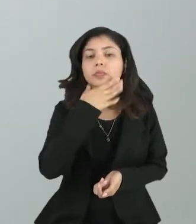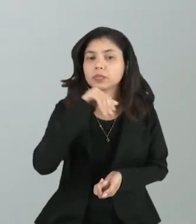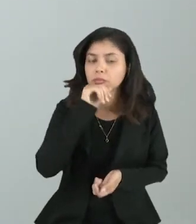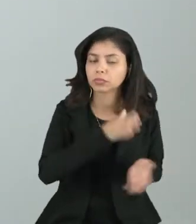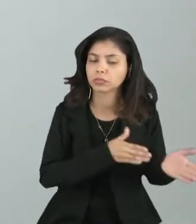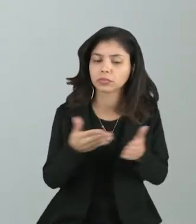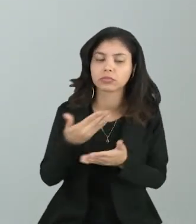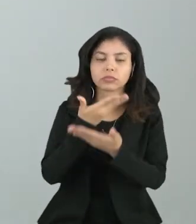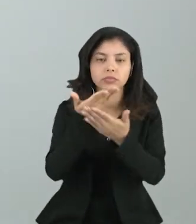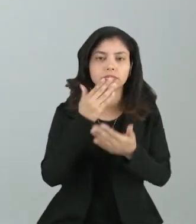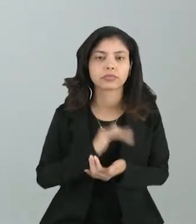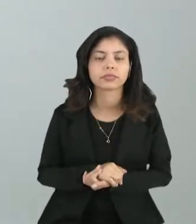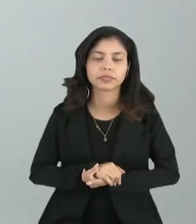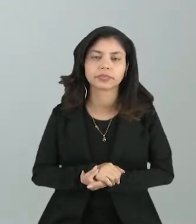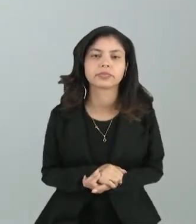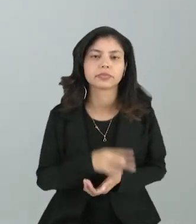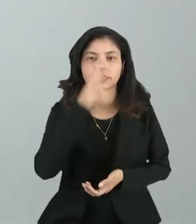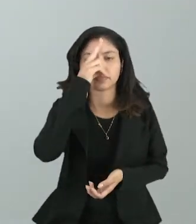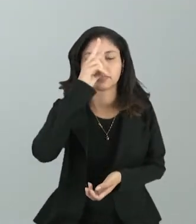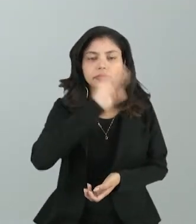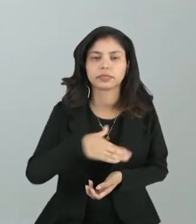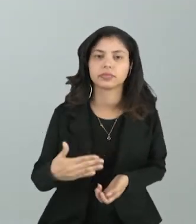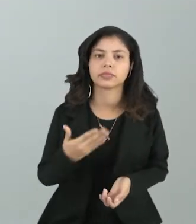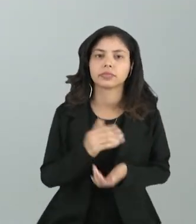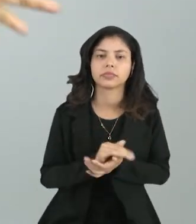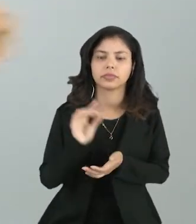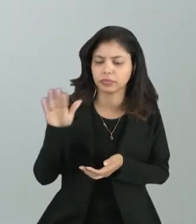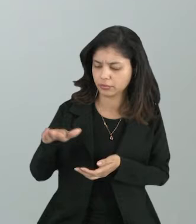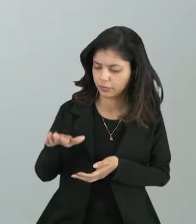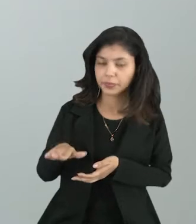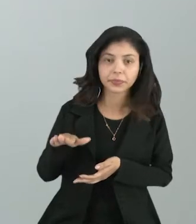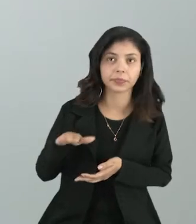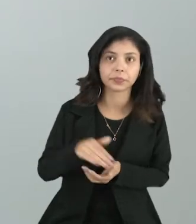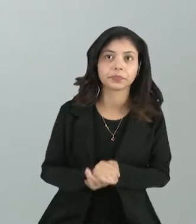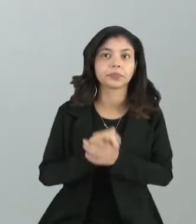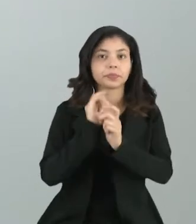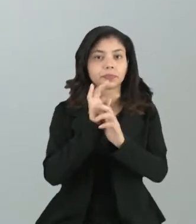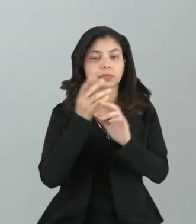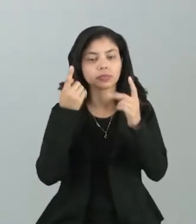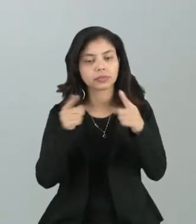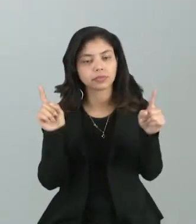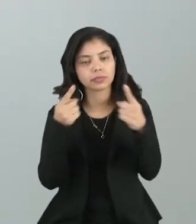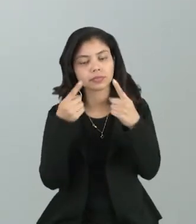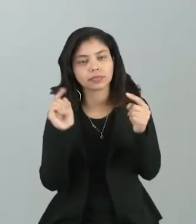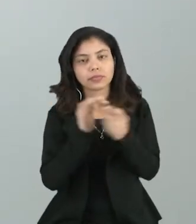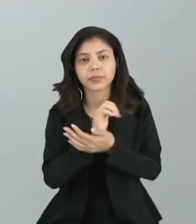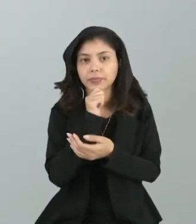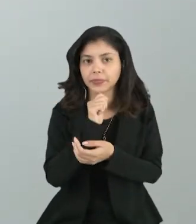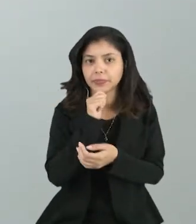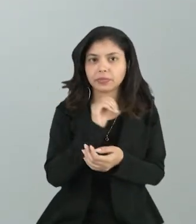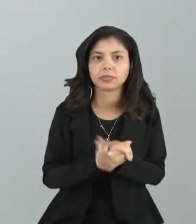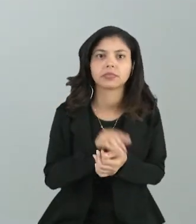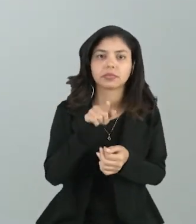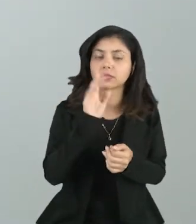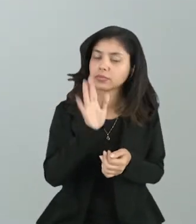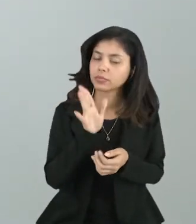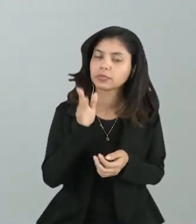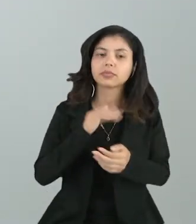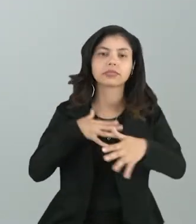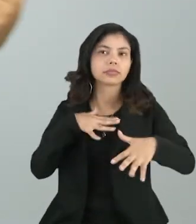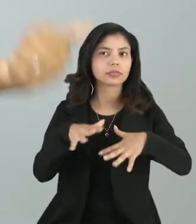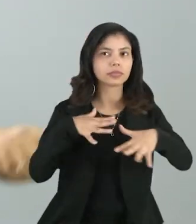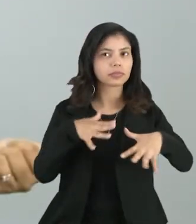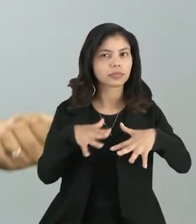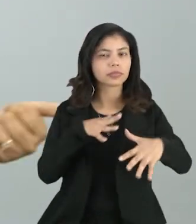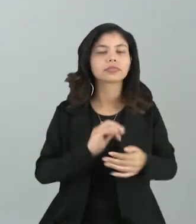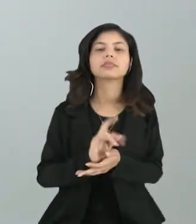para vocês, né? Lembra quando vocês eram pequenininhos, que tocavam uma música e aí vocês já faziam um